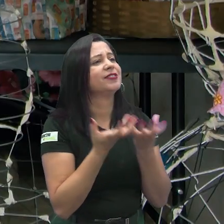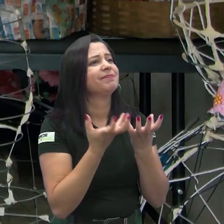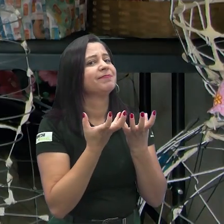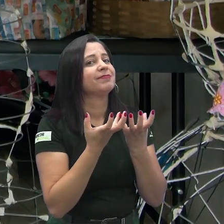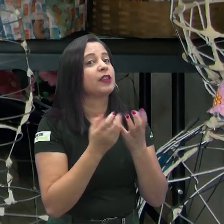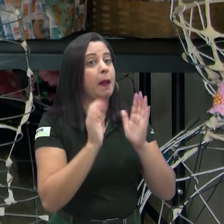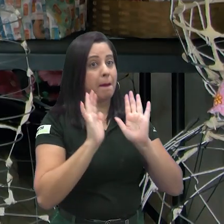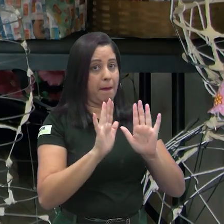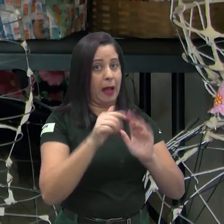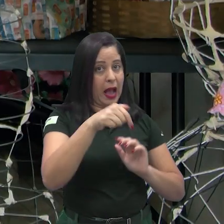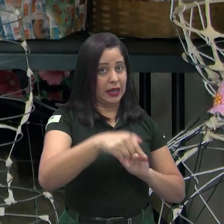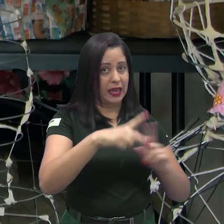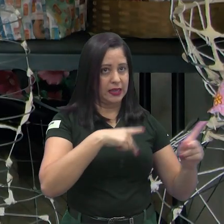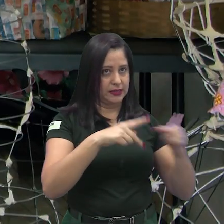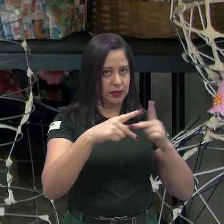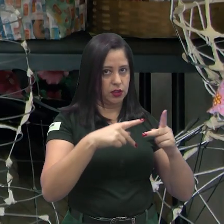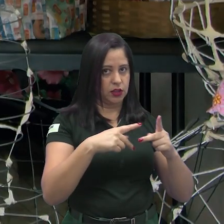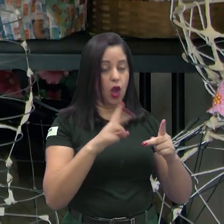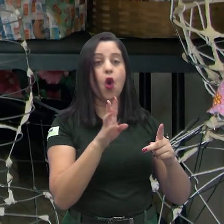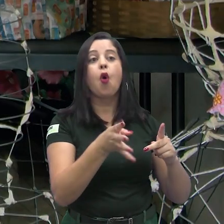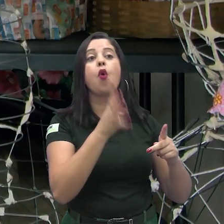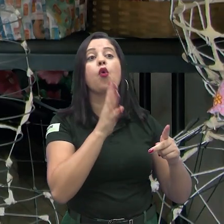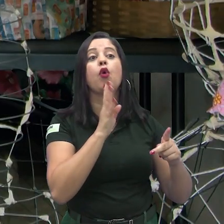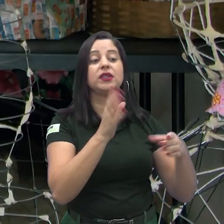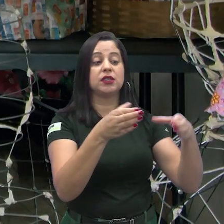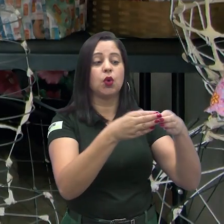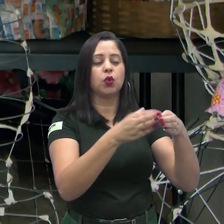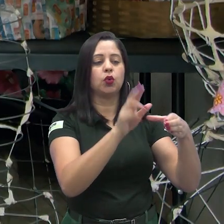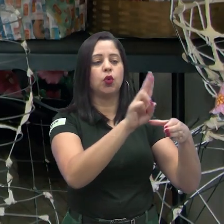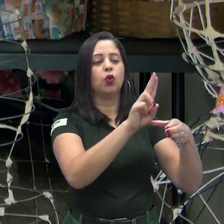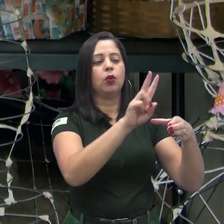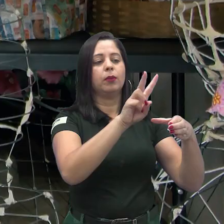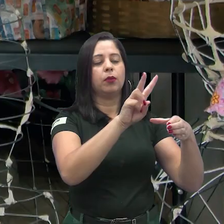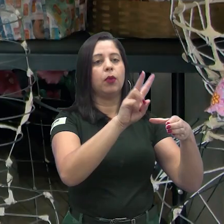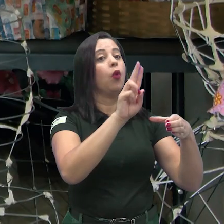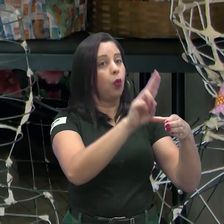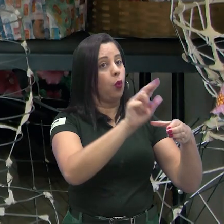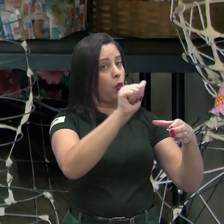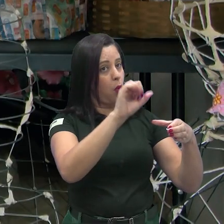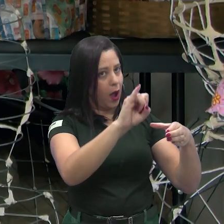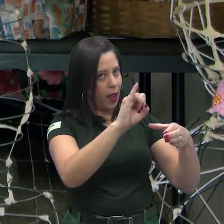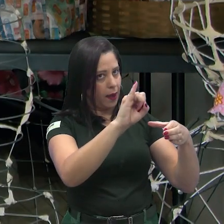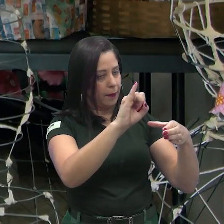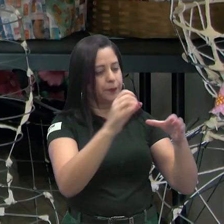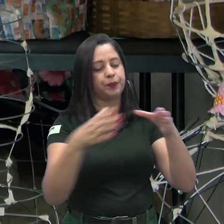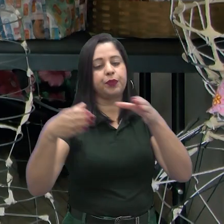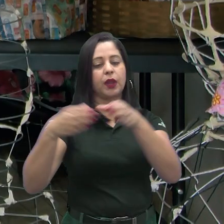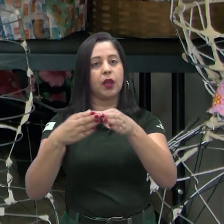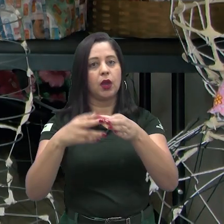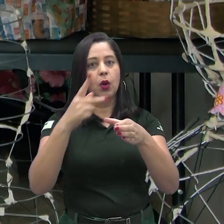São José, a gente conheceu primeiro o Aifolia, depois a gente começou a ver o Piropiraquara.